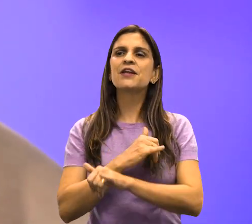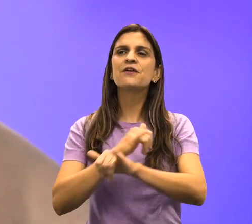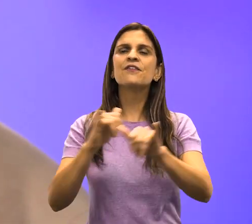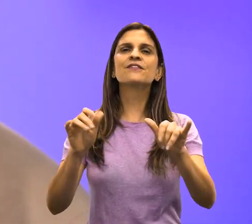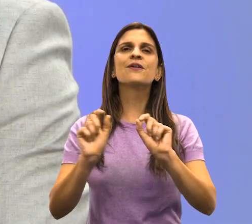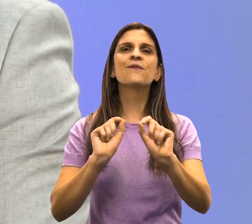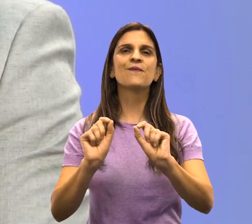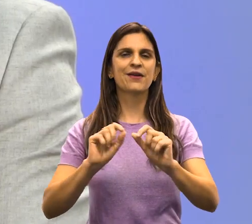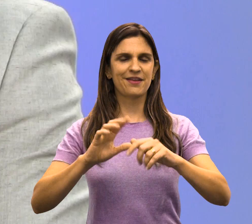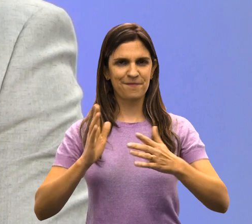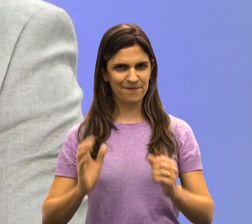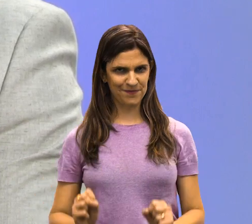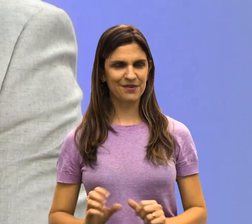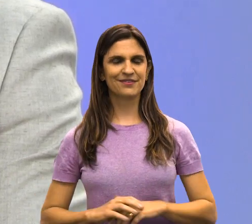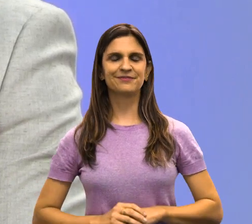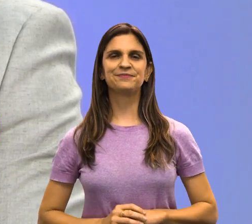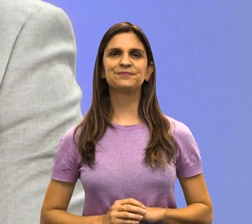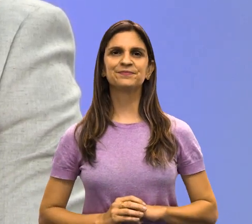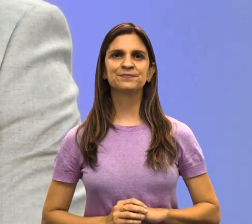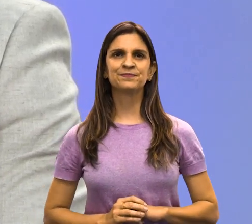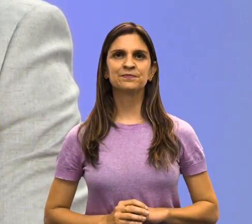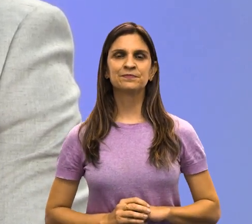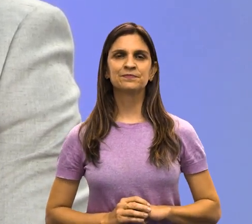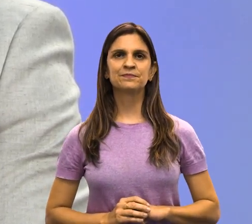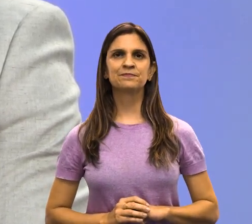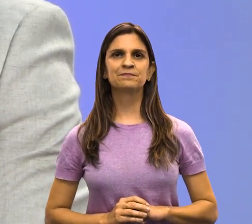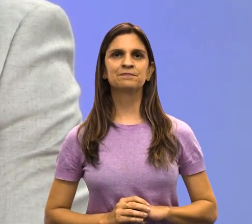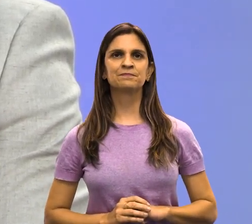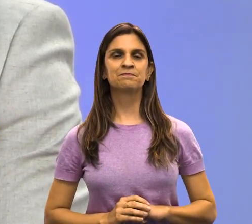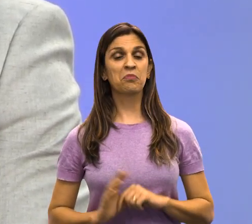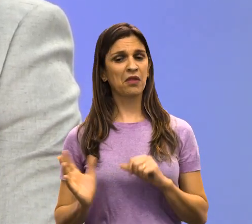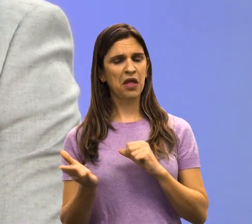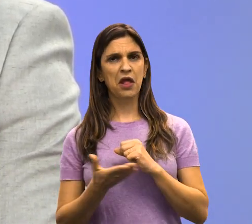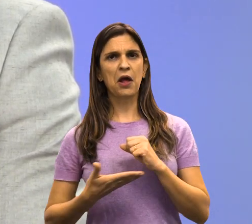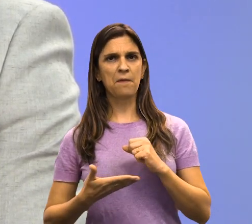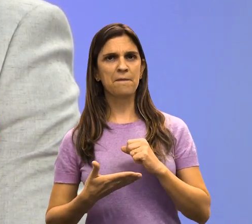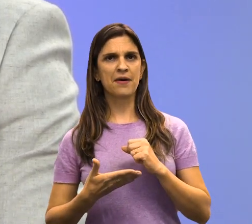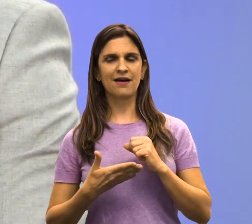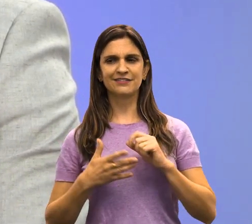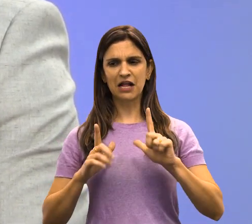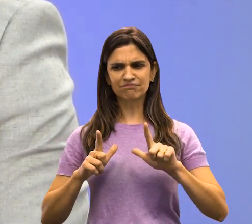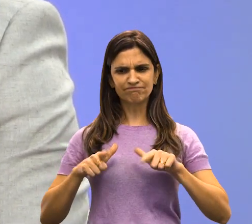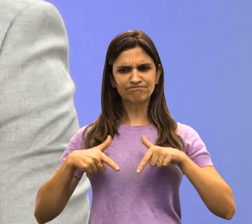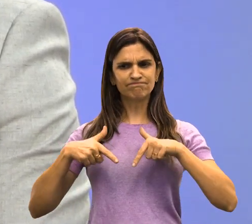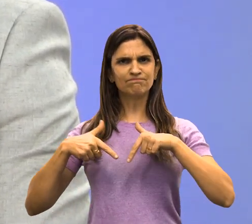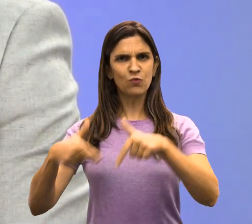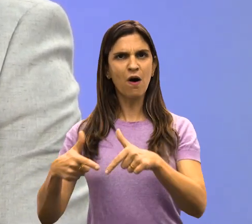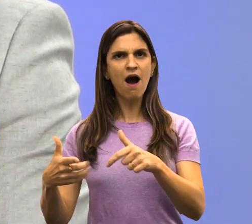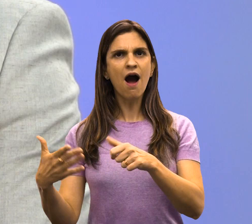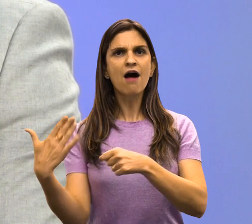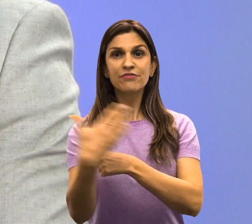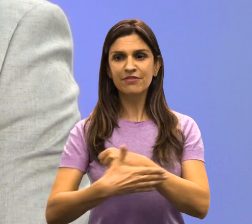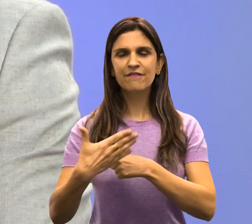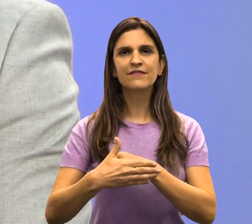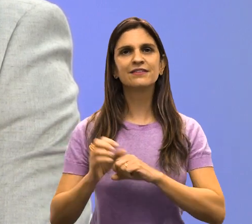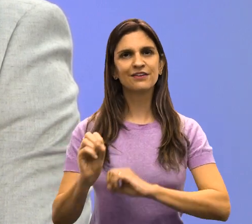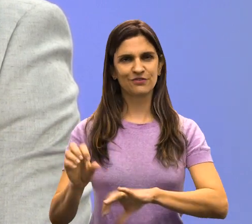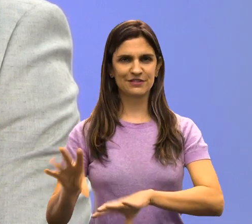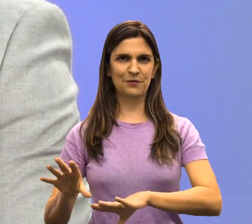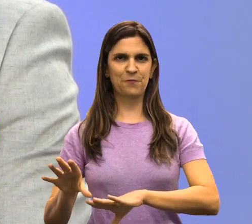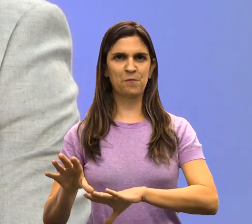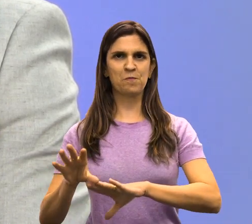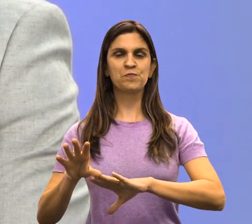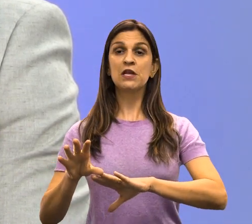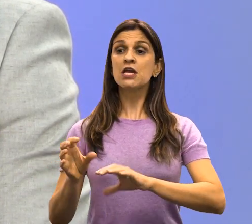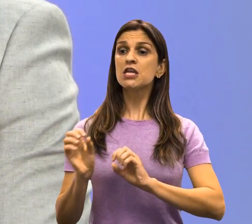conhecimento? Nós temos como princípio defender a educação. E a educação inclusiva